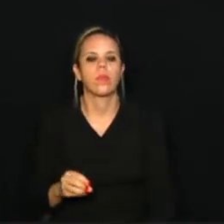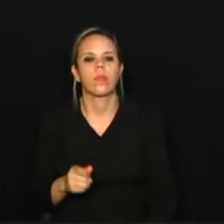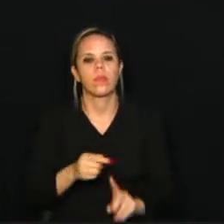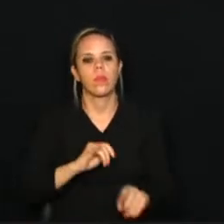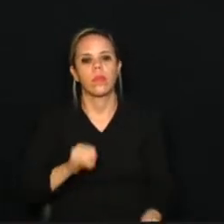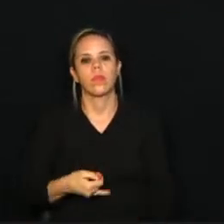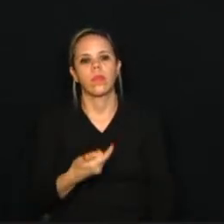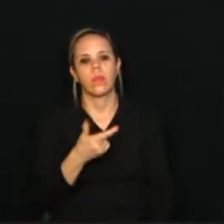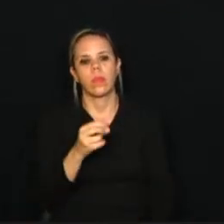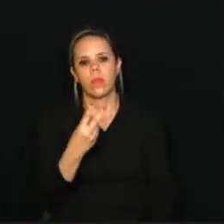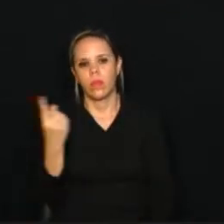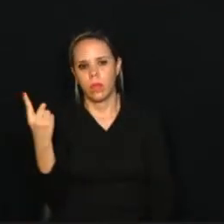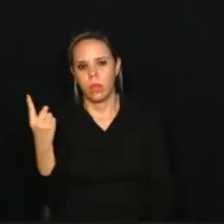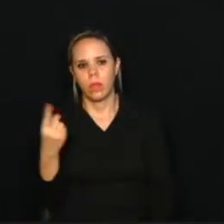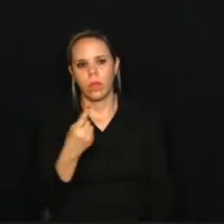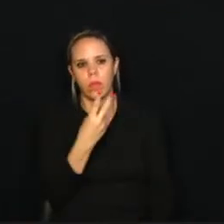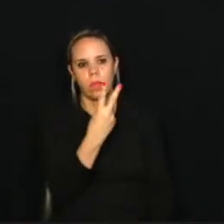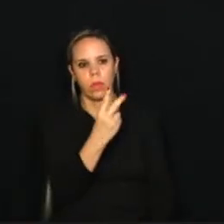de 2021,